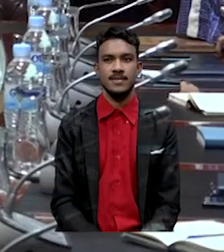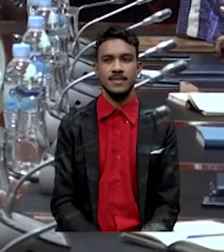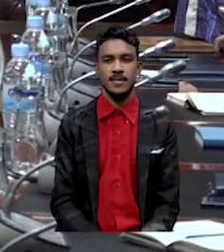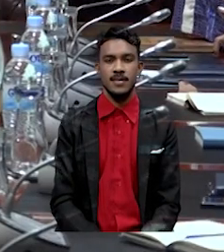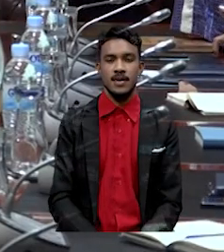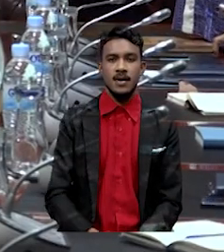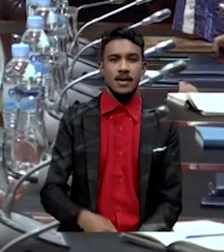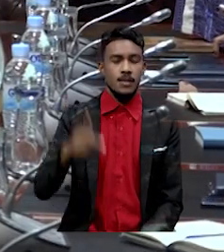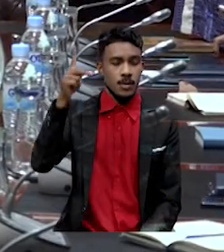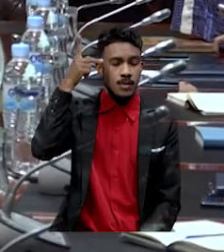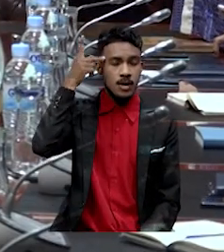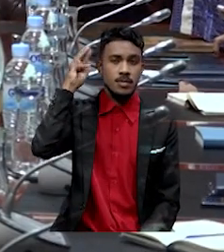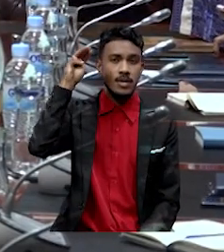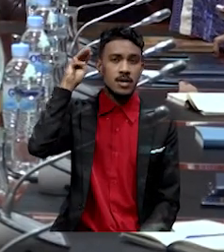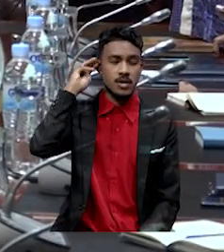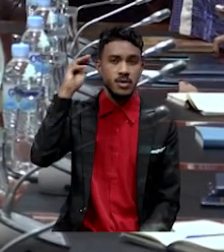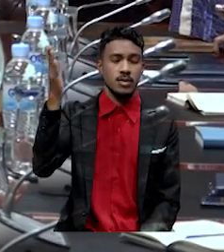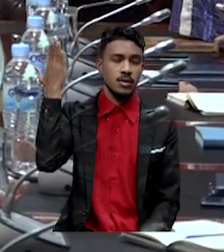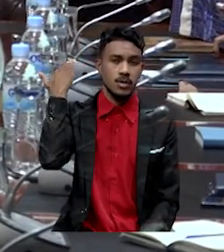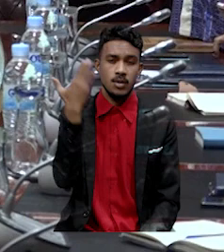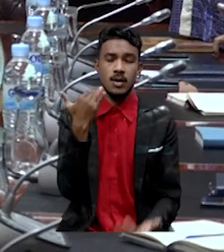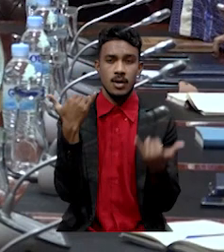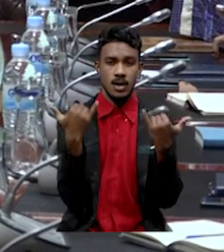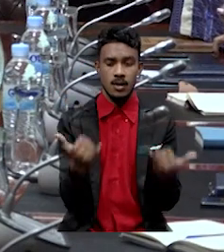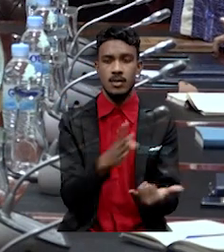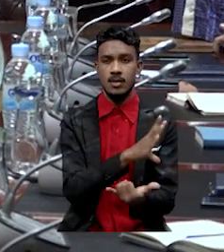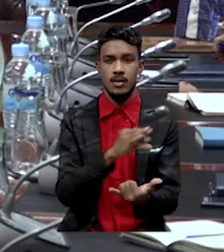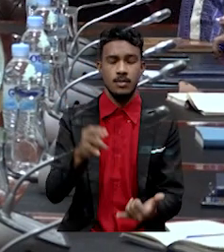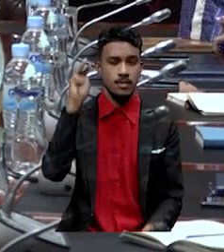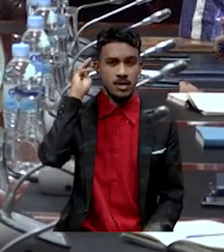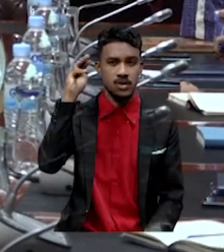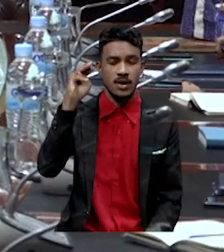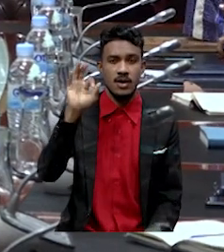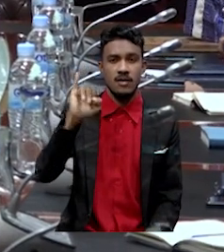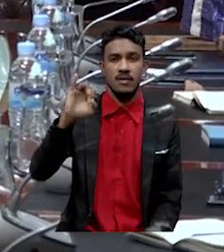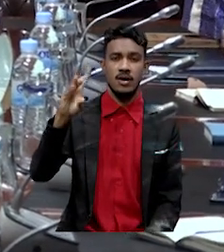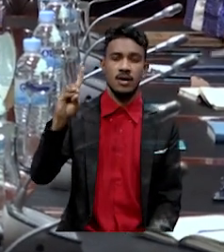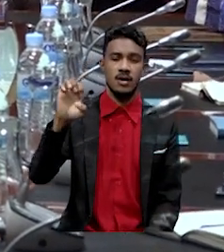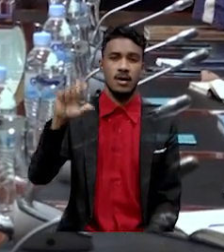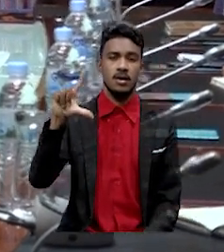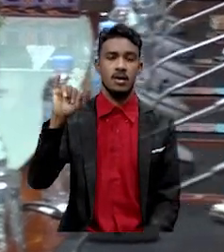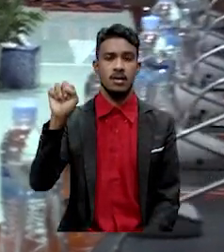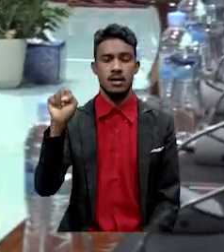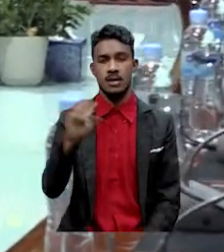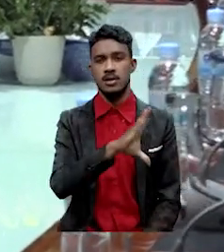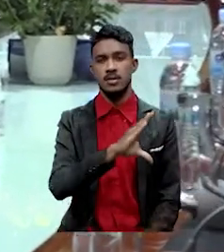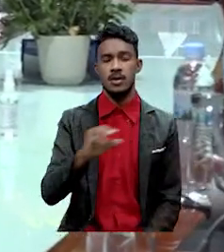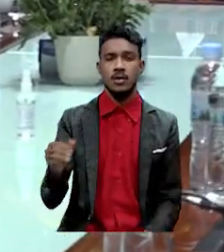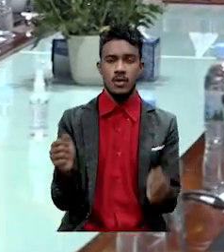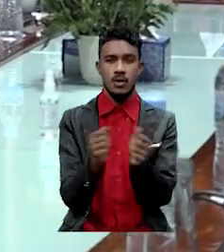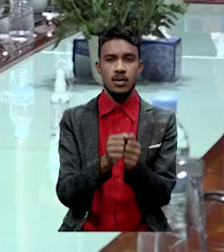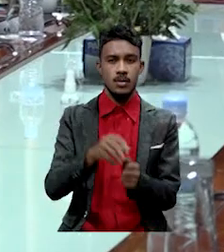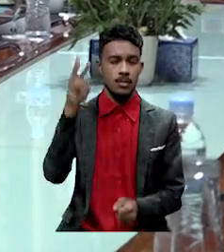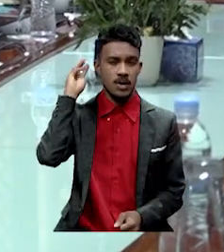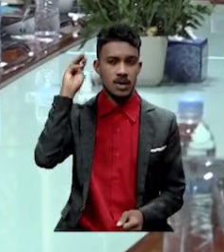Primeiro ministro interino, atual ministro Presidência Conselho Ministro Fidelis Leite Magalhães, acompanha o ministro no